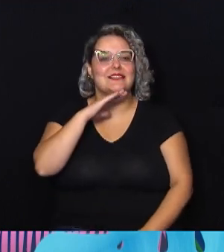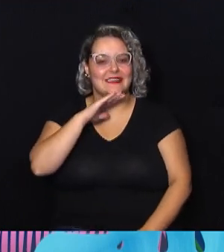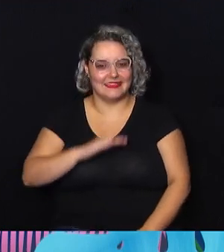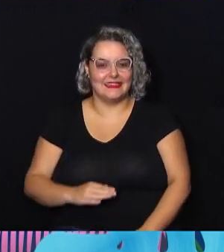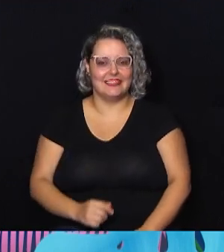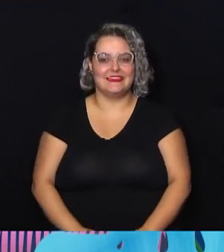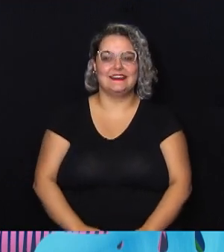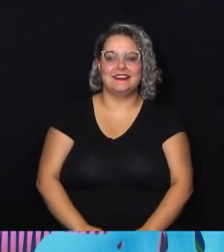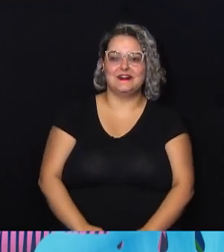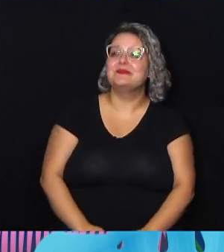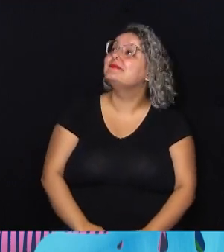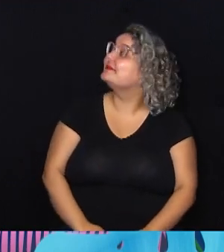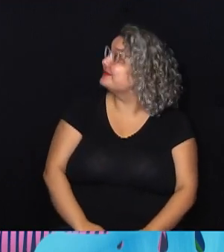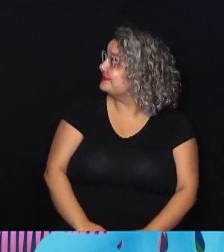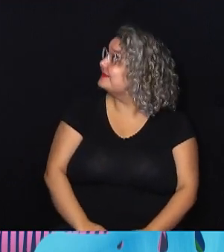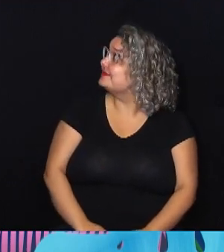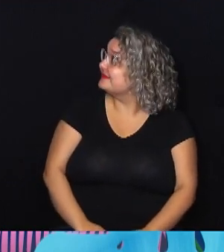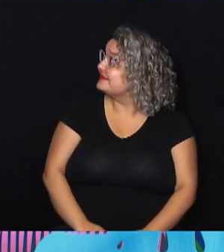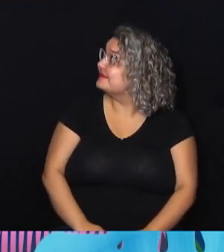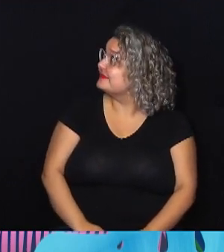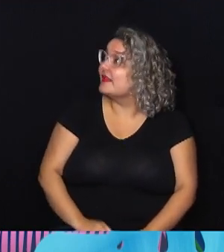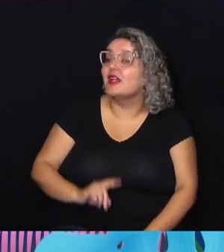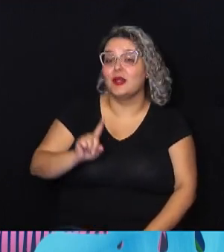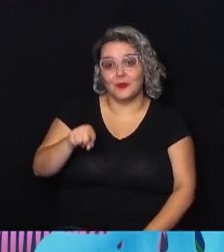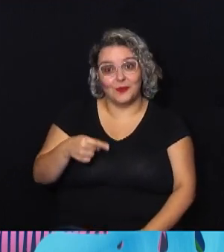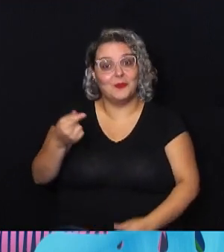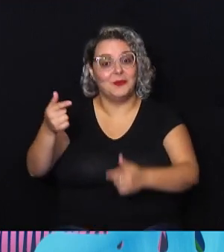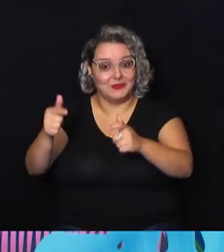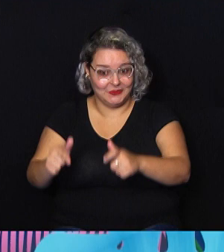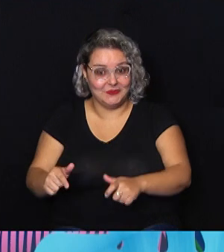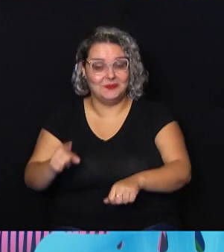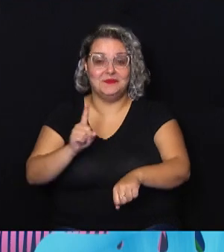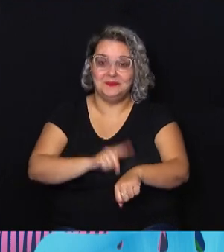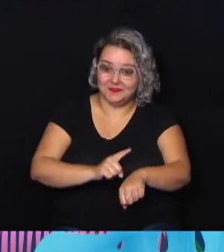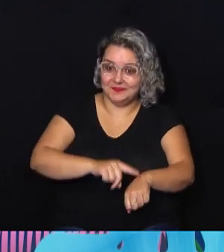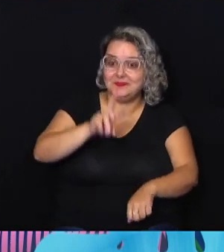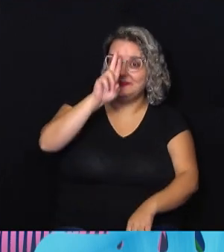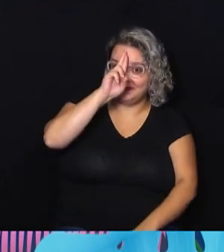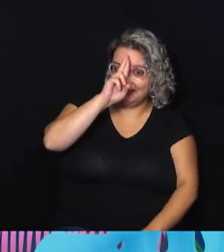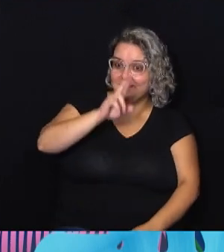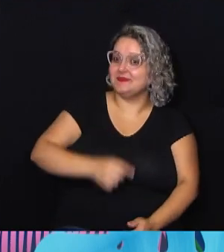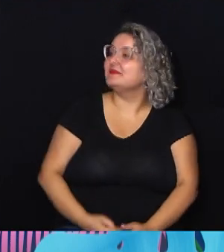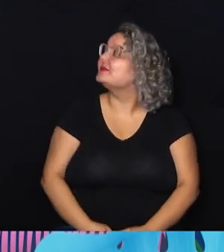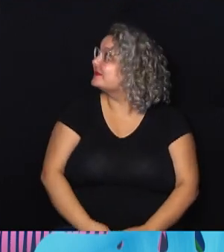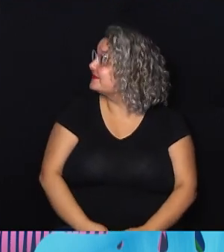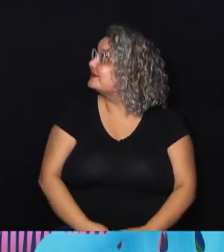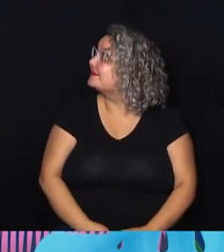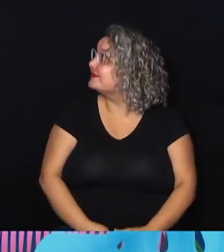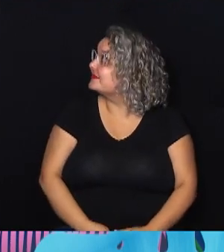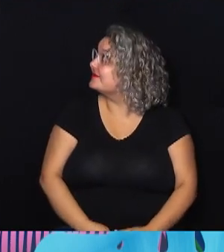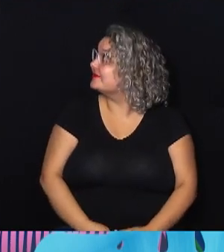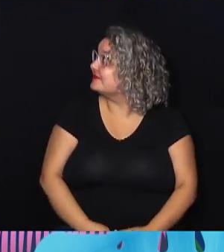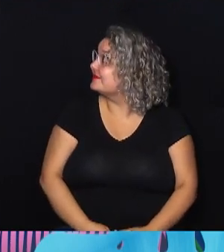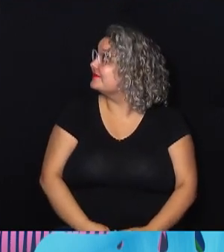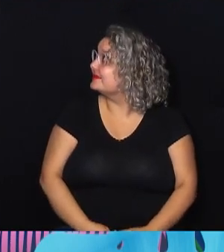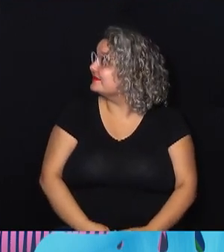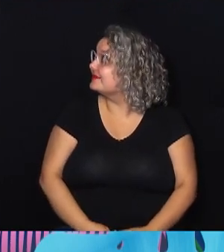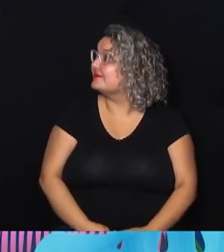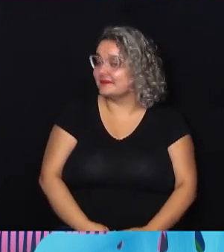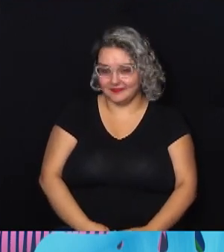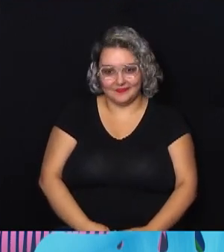O Bloco do Paredão vai ter em Souzas, a partir do meio-dia. Vai ter Afoxé e Leogum na